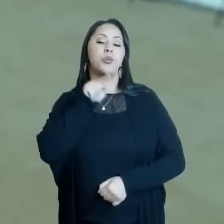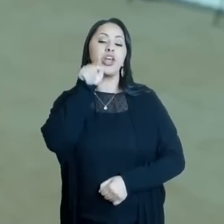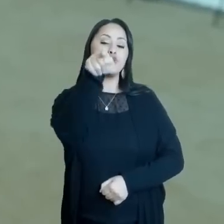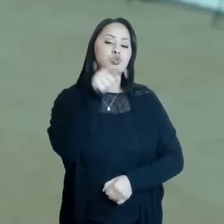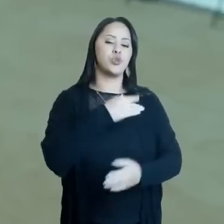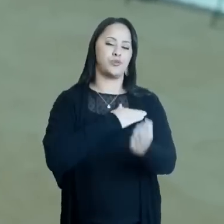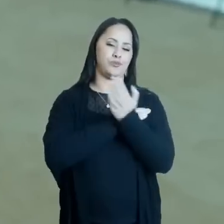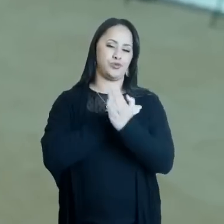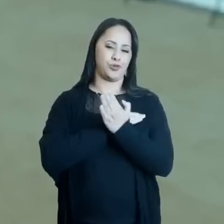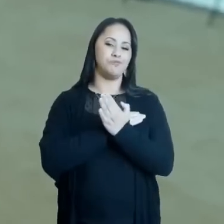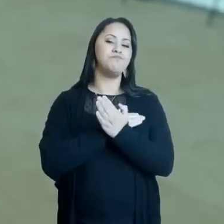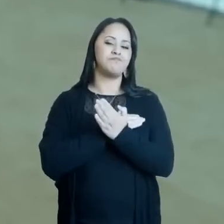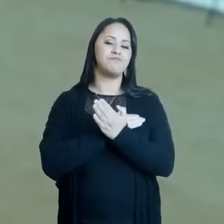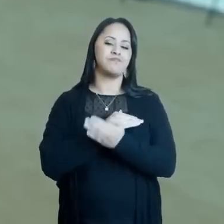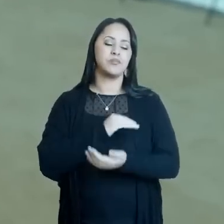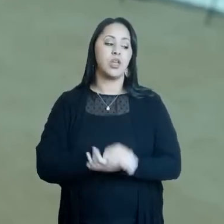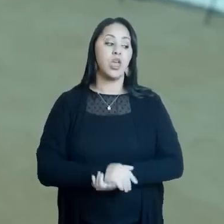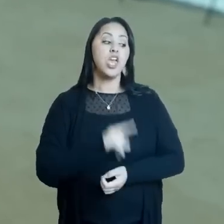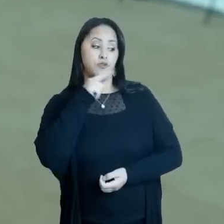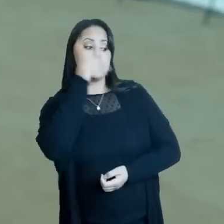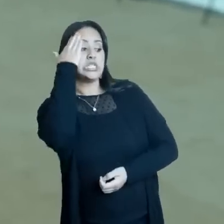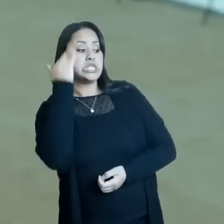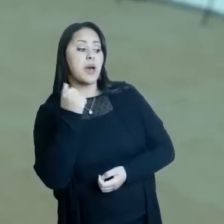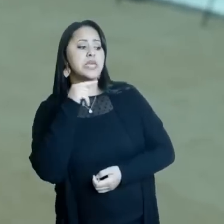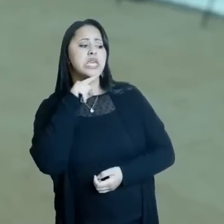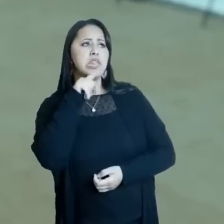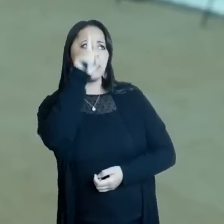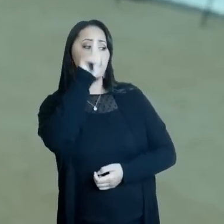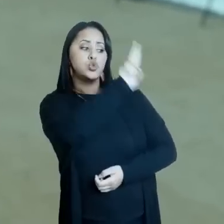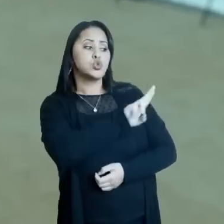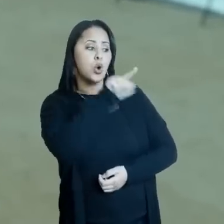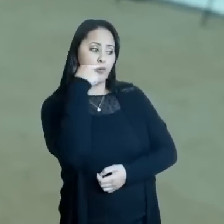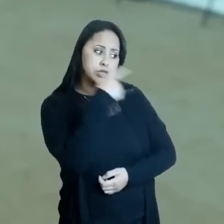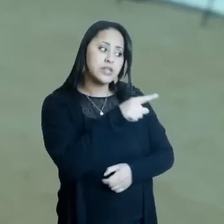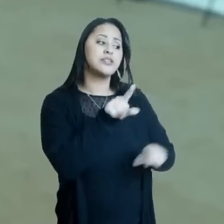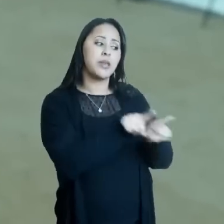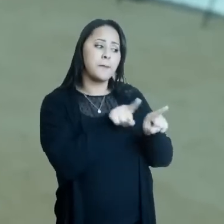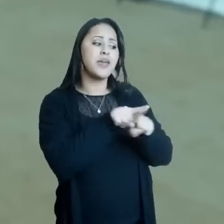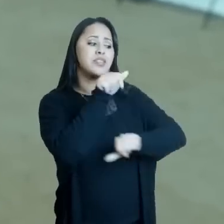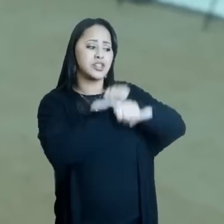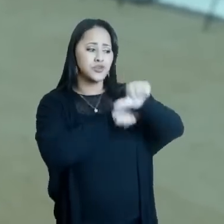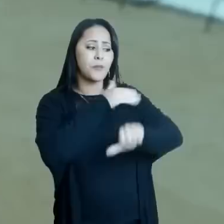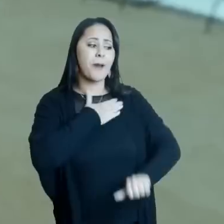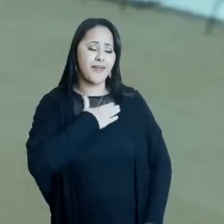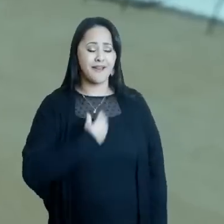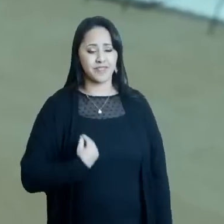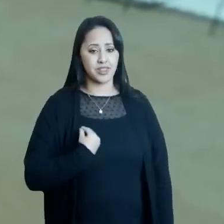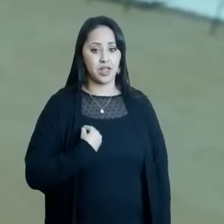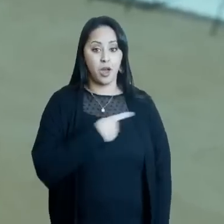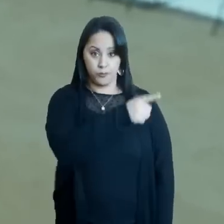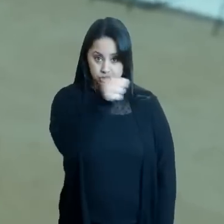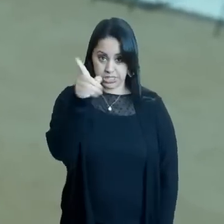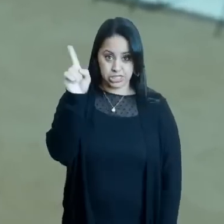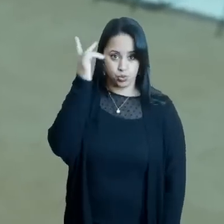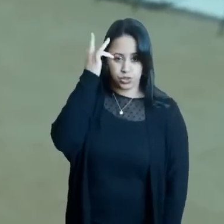tenho um relacionamento e você sabe que Deus te usou pra transformar a minha vida também, né? Eu te falei, né? O Gustavo, gente, pra quem não sabe, ó, o Gustavo fez